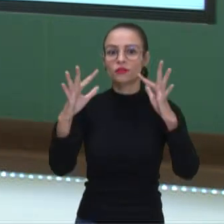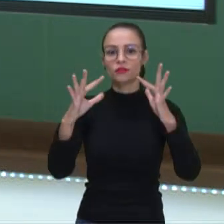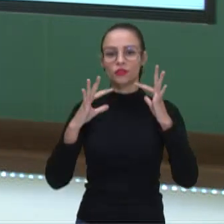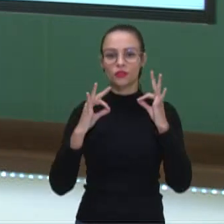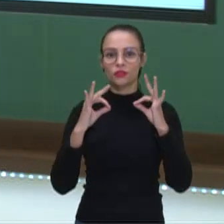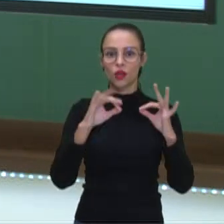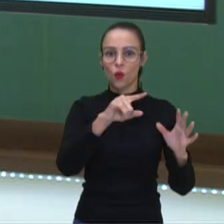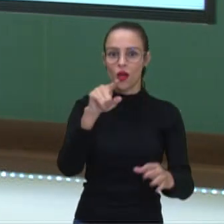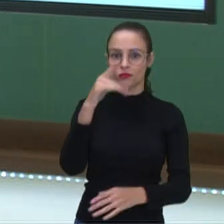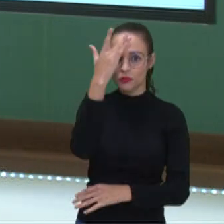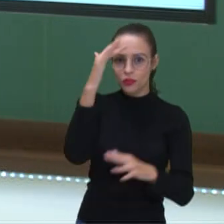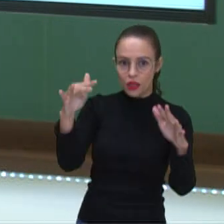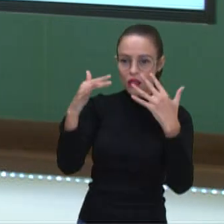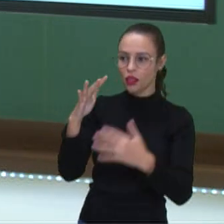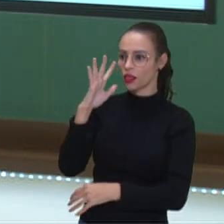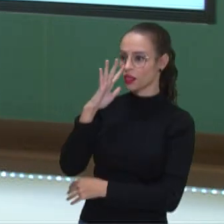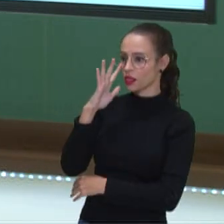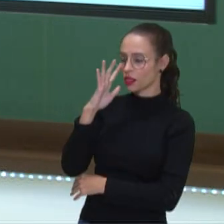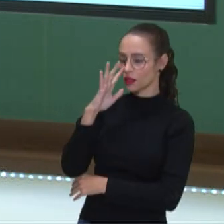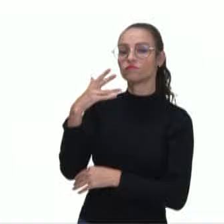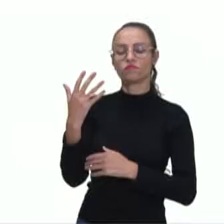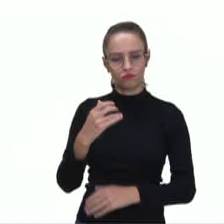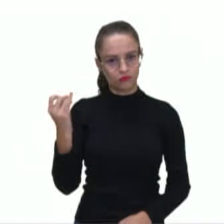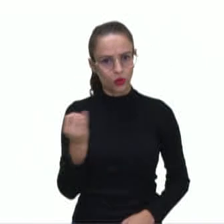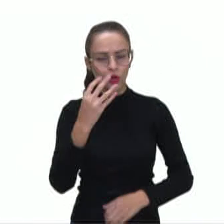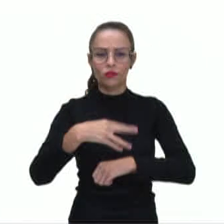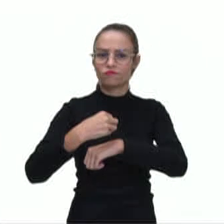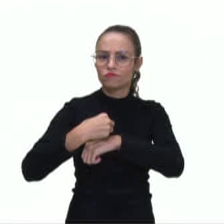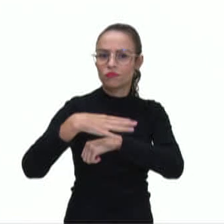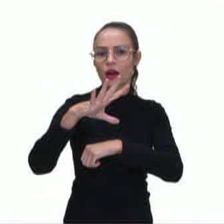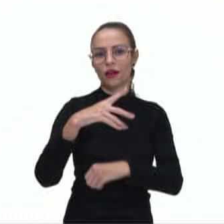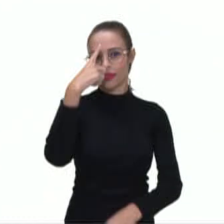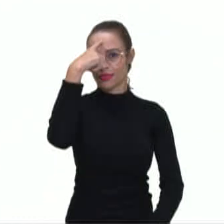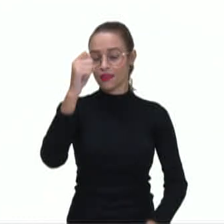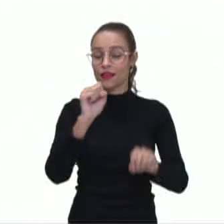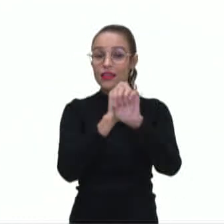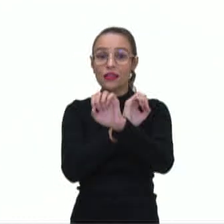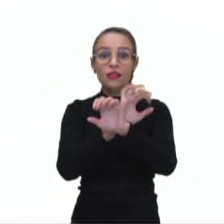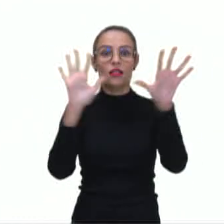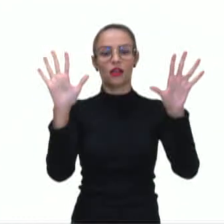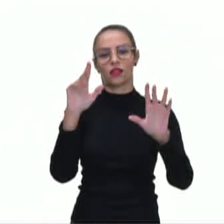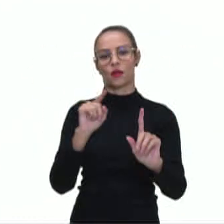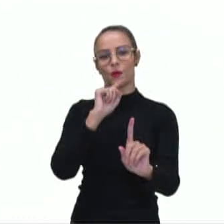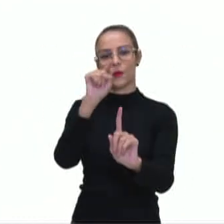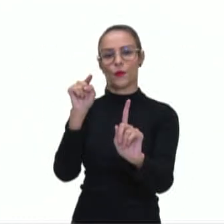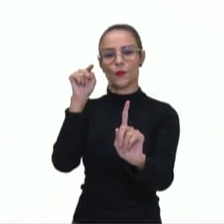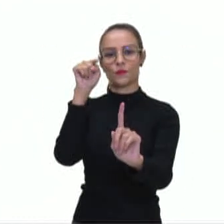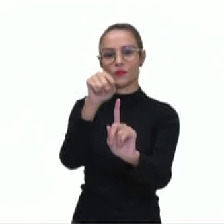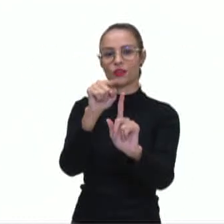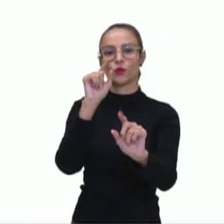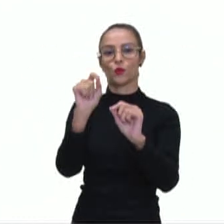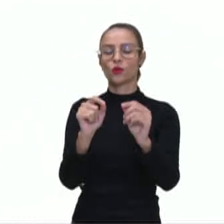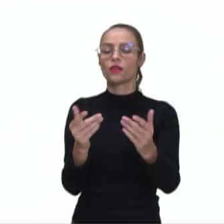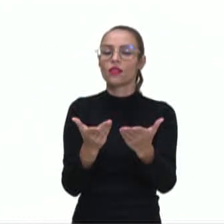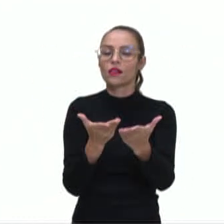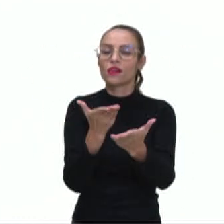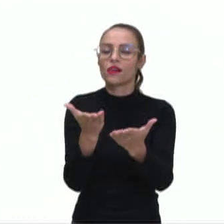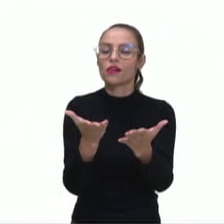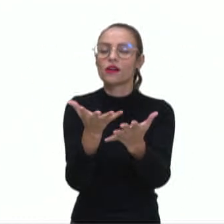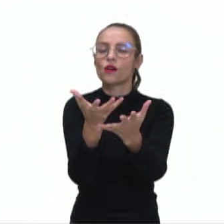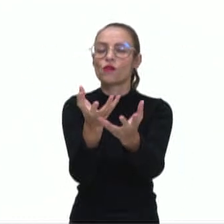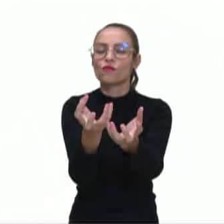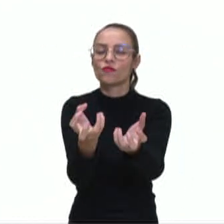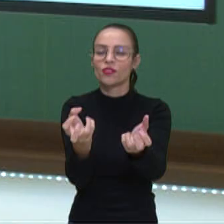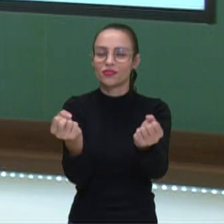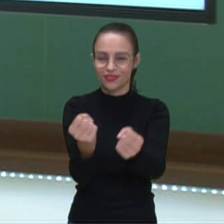encantar. É importante para transmitir uma ideia de forma clara e objetiva, visando convencer o